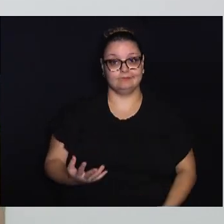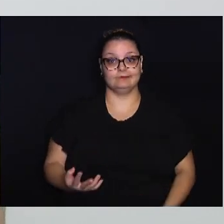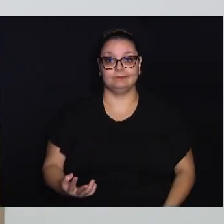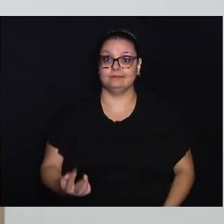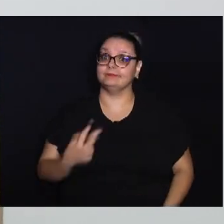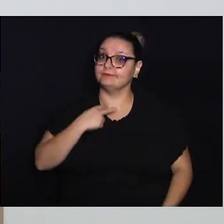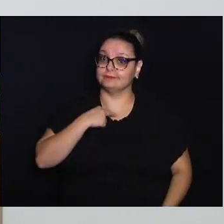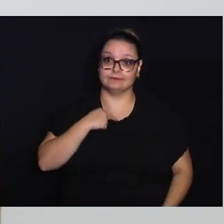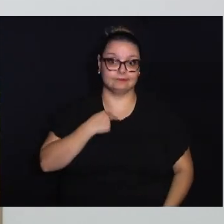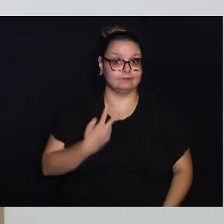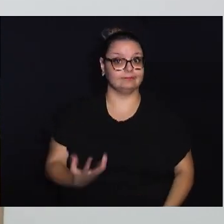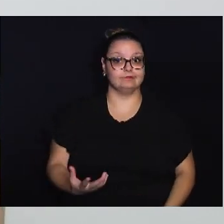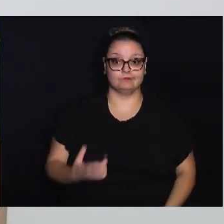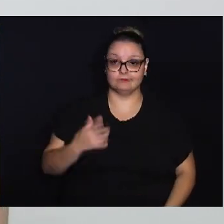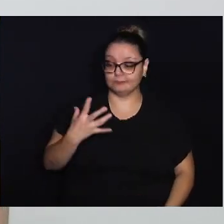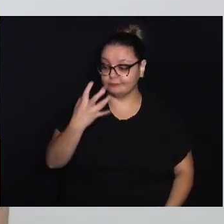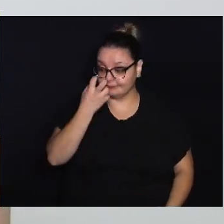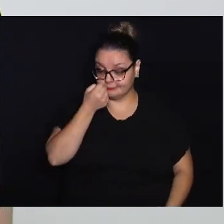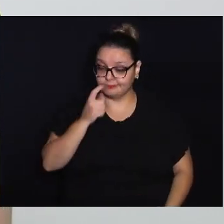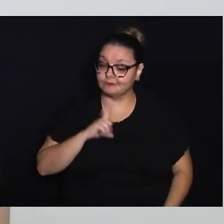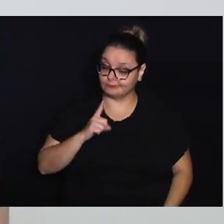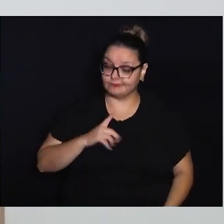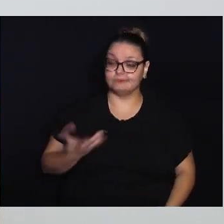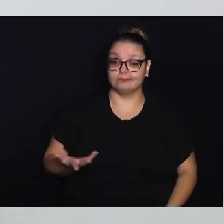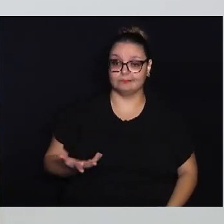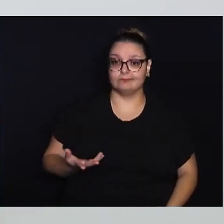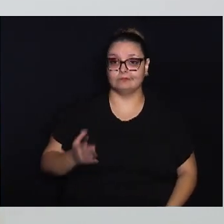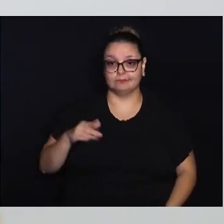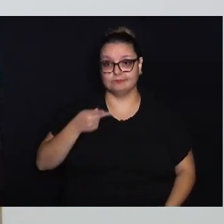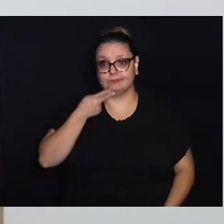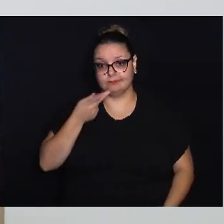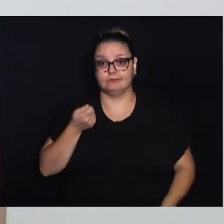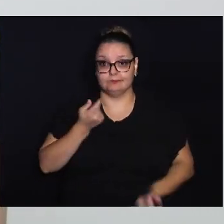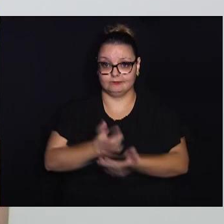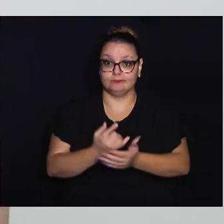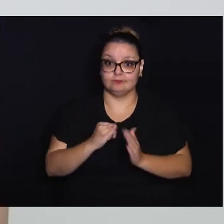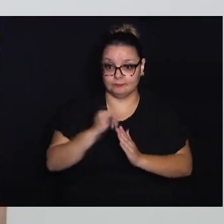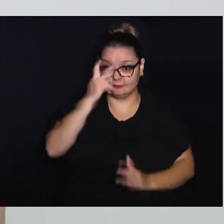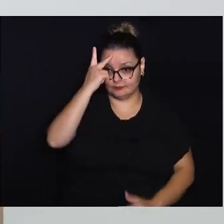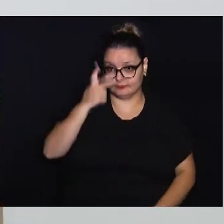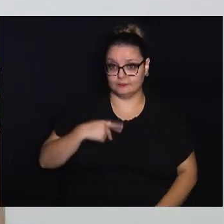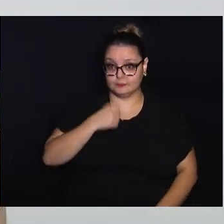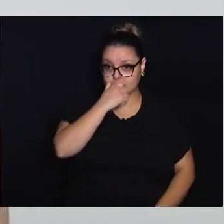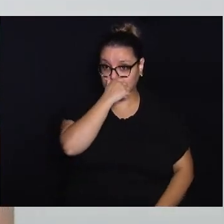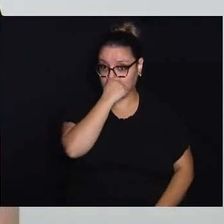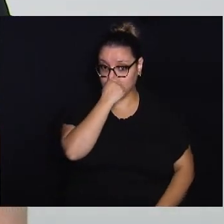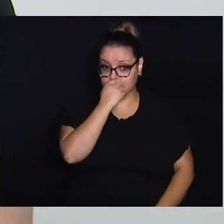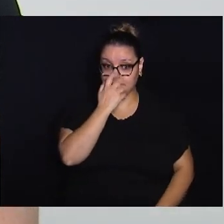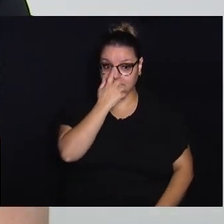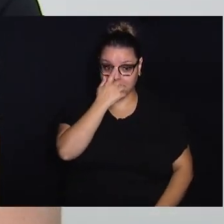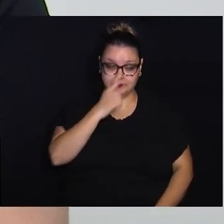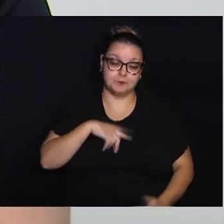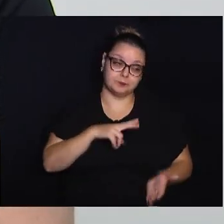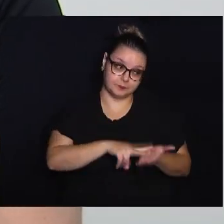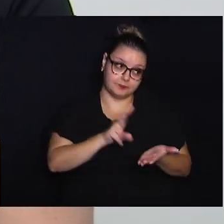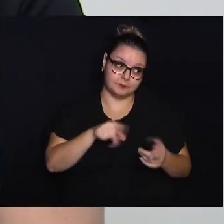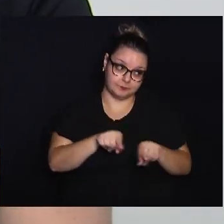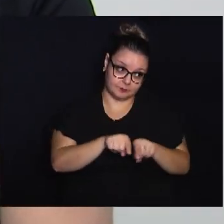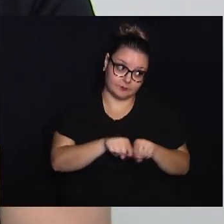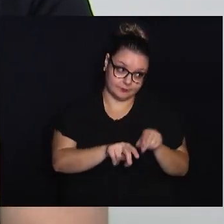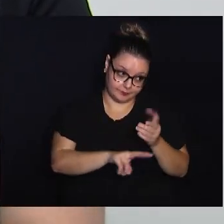então não pode ocorrer nenhum tipo de frustração aí quando a gente fala sobre a aquisição do imóvel próprio. Existem